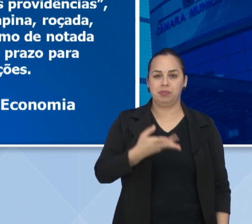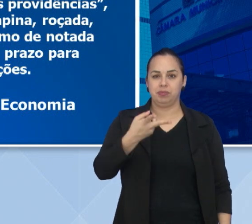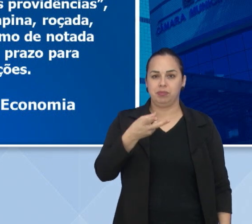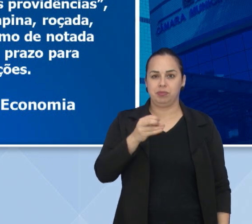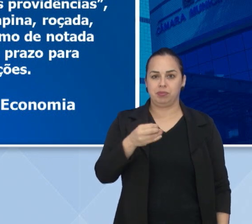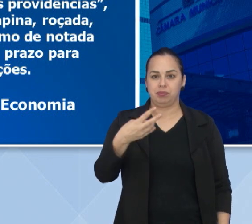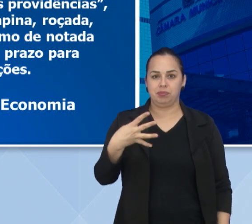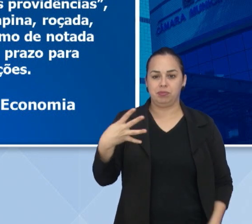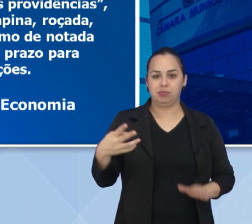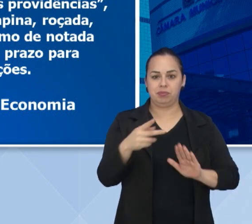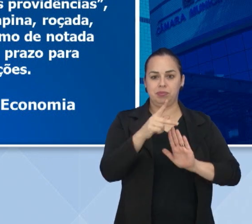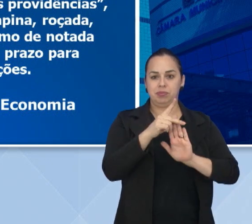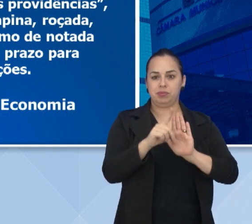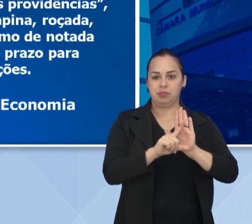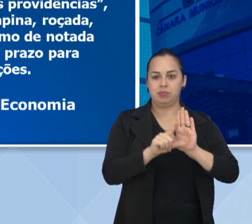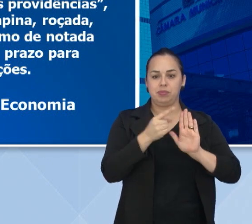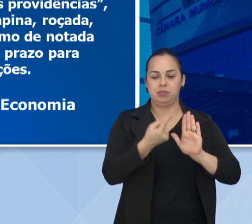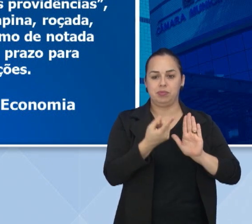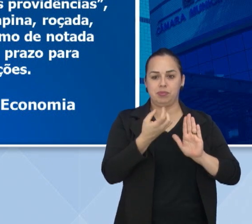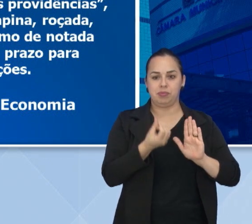6824/2024, projeto de lei número